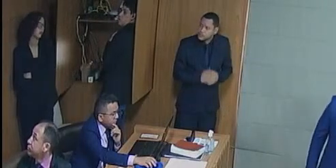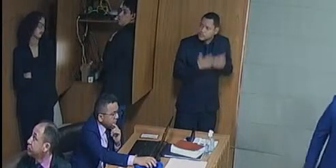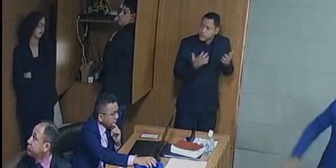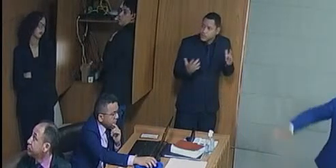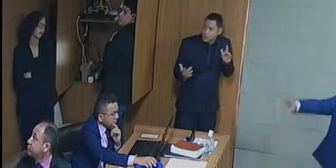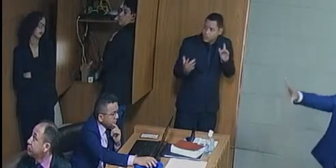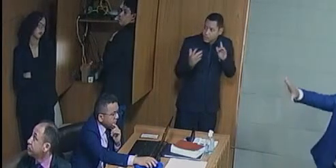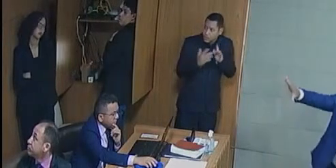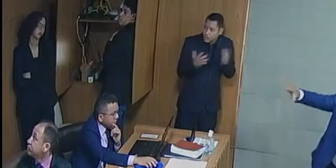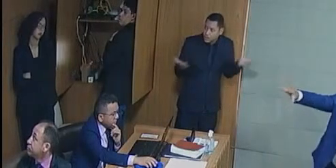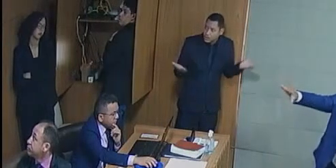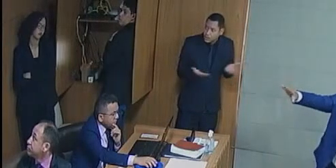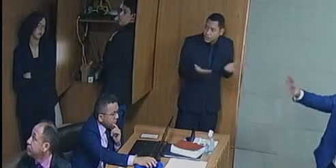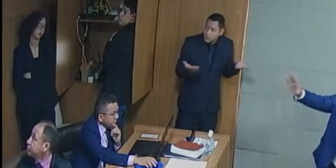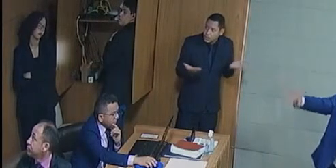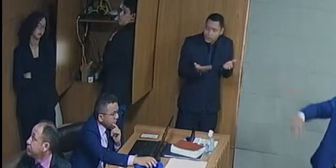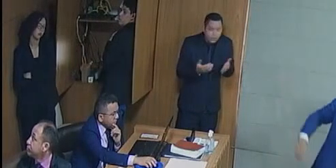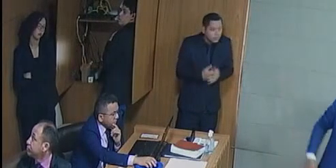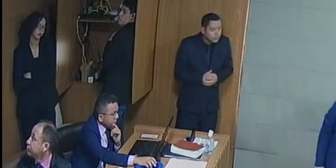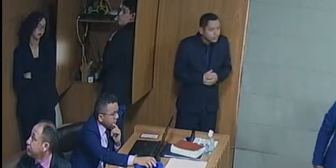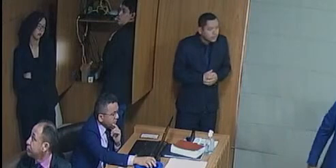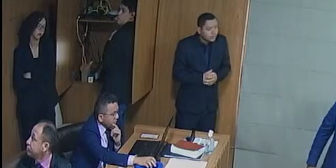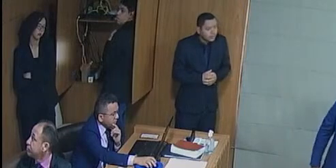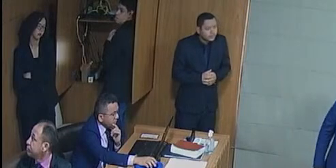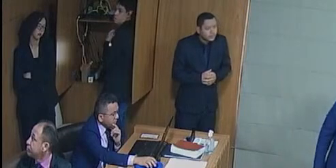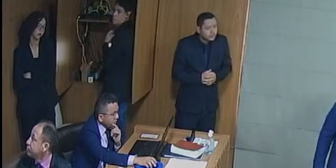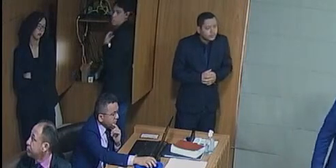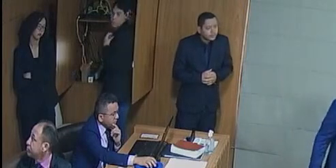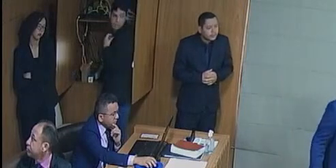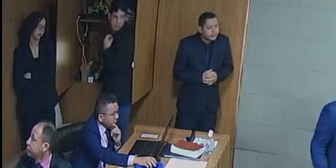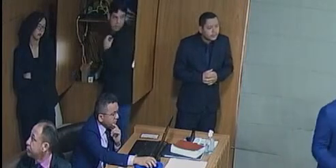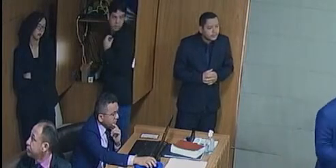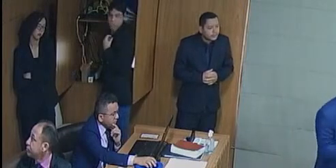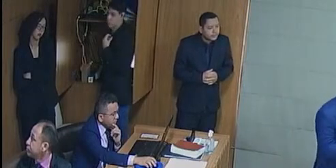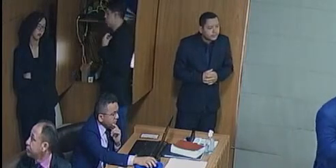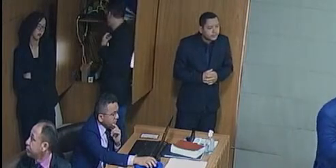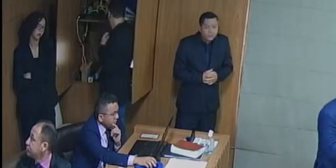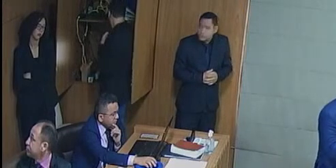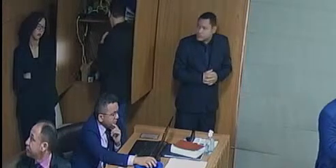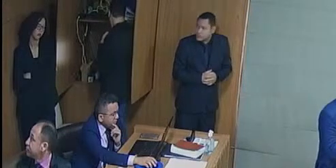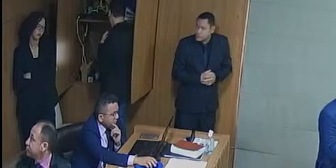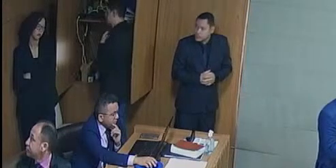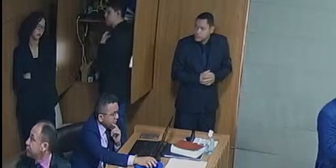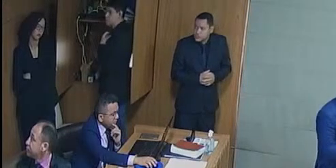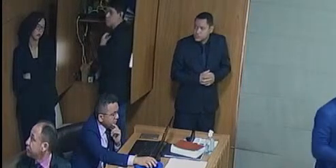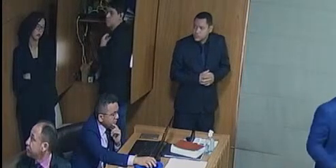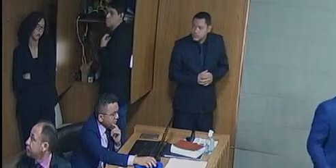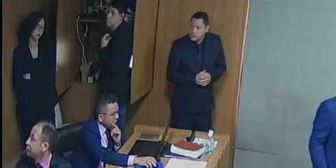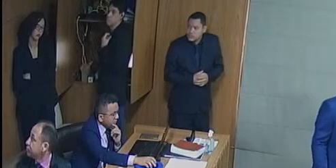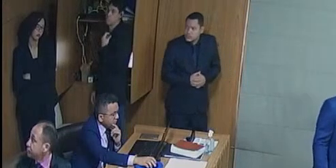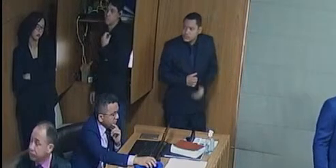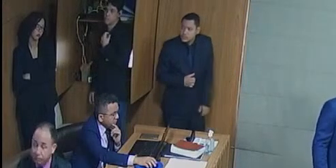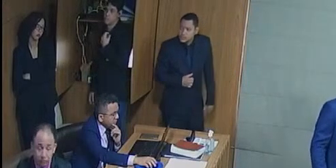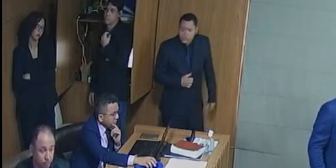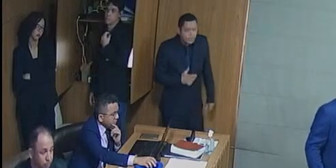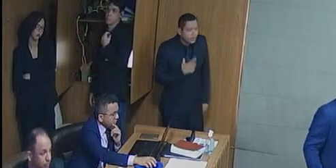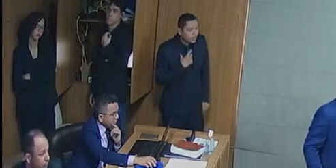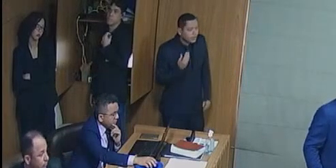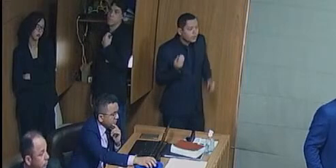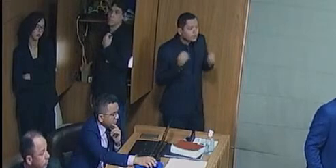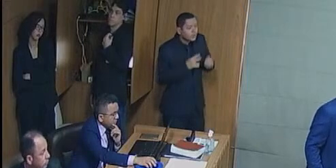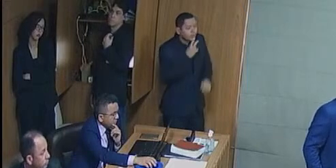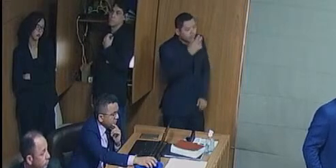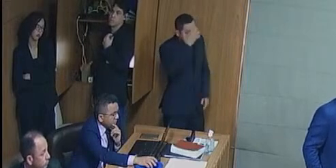senhores que pode deixar aí já chega este ponto senhores ocorre que coloquei duas pessoas para trabalhar aqui na